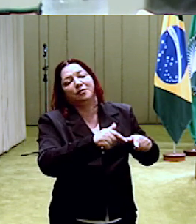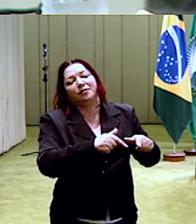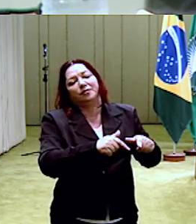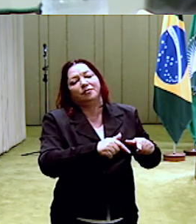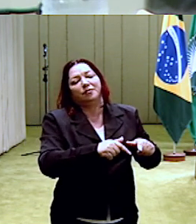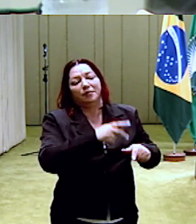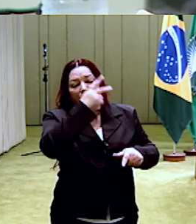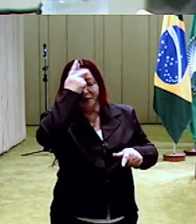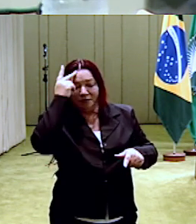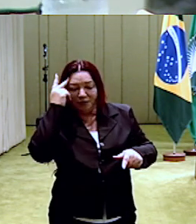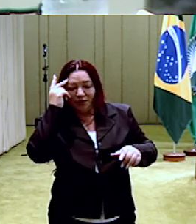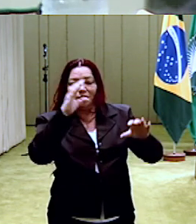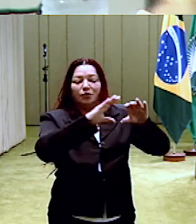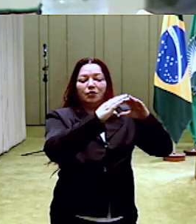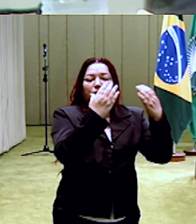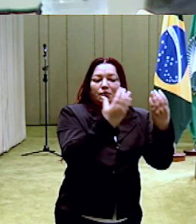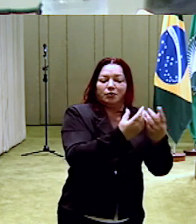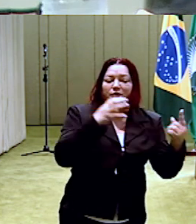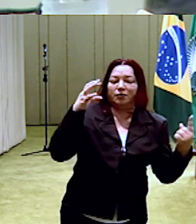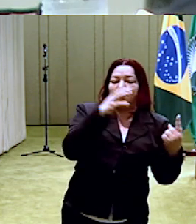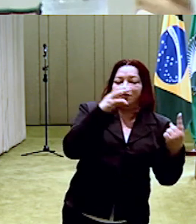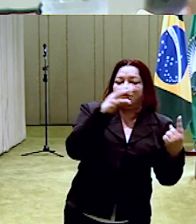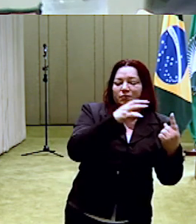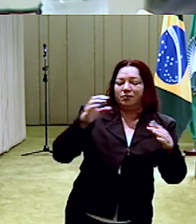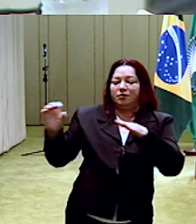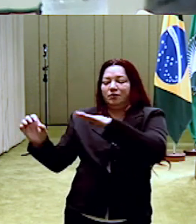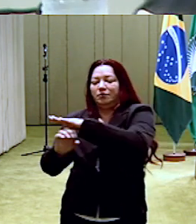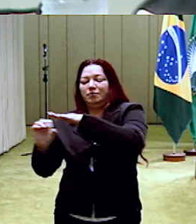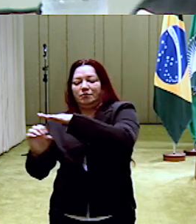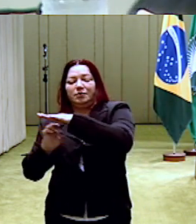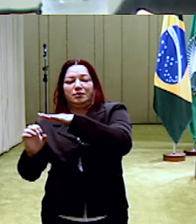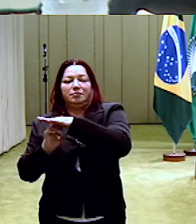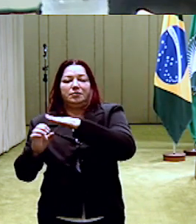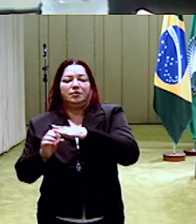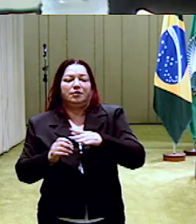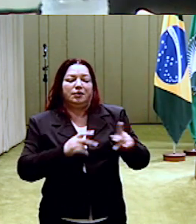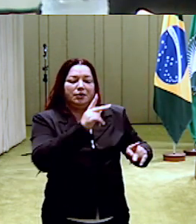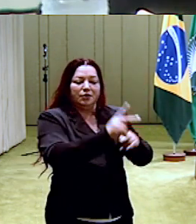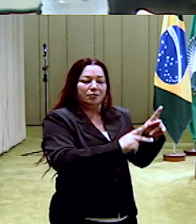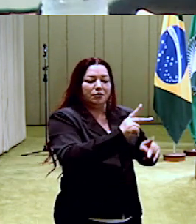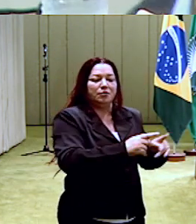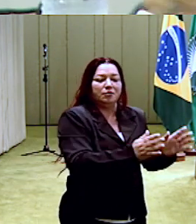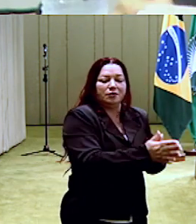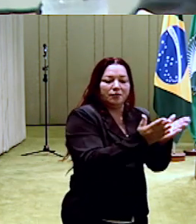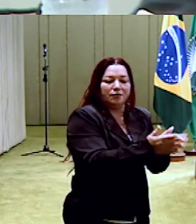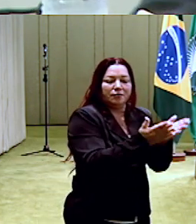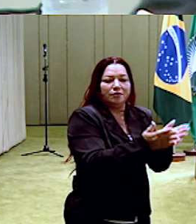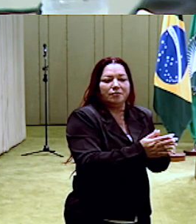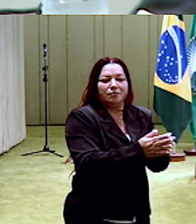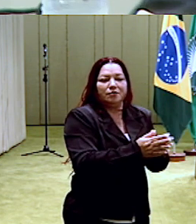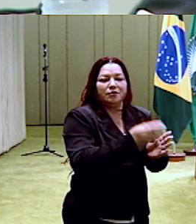trabalhadores, das pessoas e comunidades afetadas por empreendimentos empresariais, das populações vulnerabilizadas e